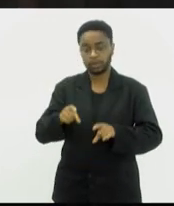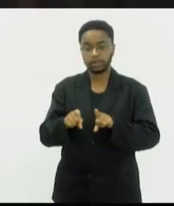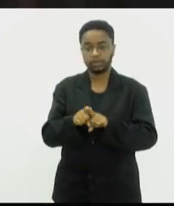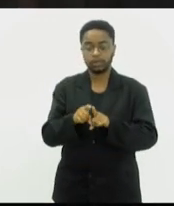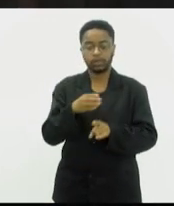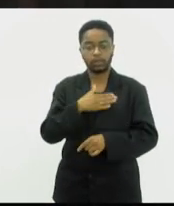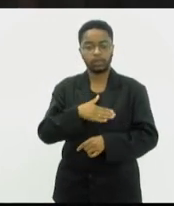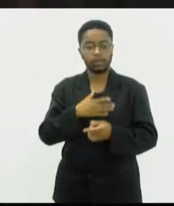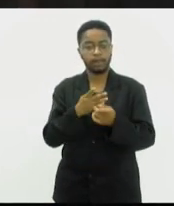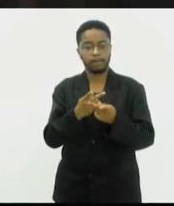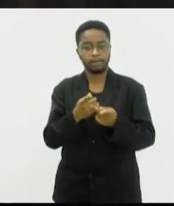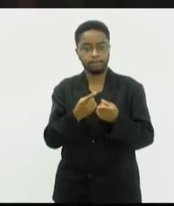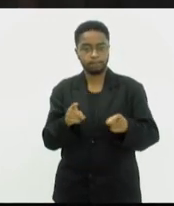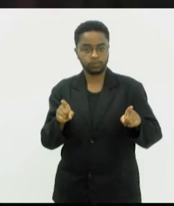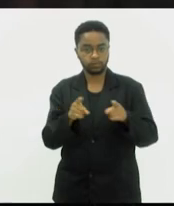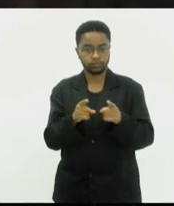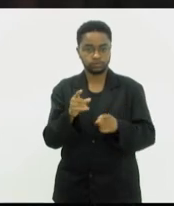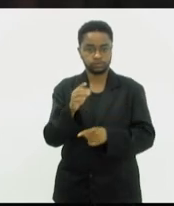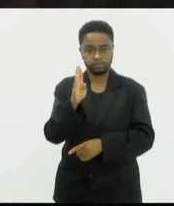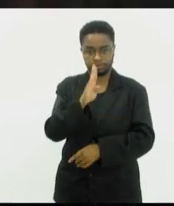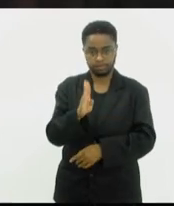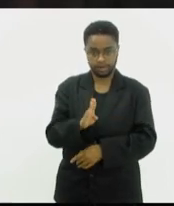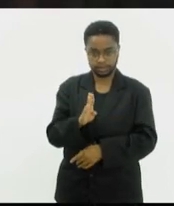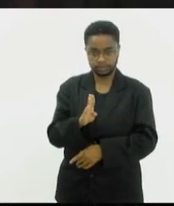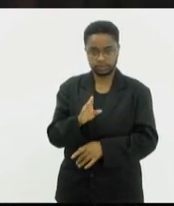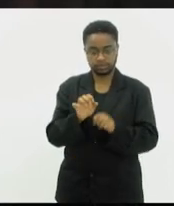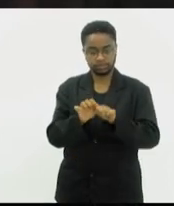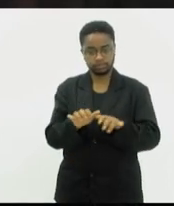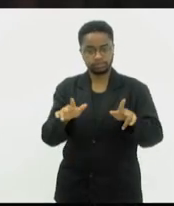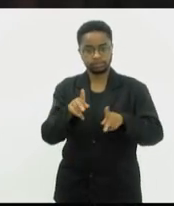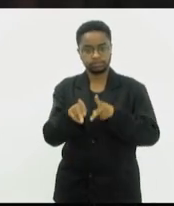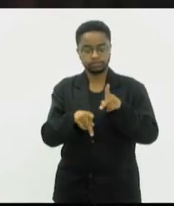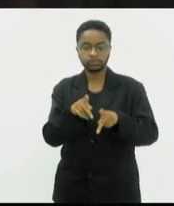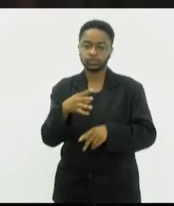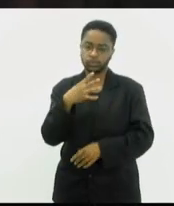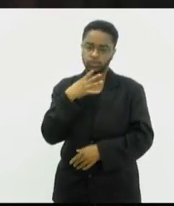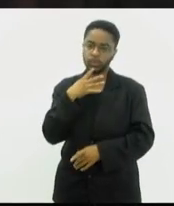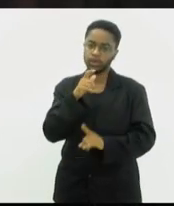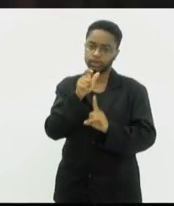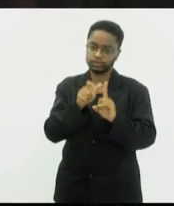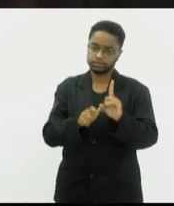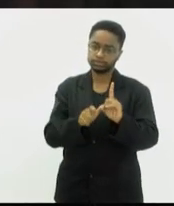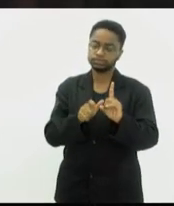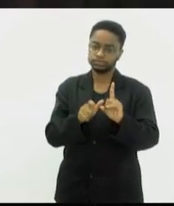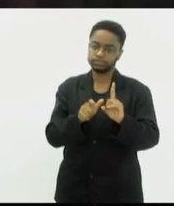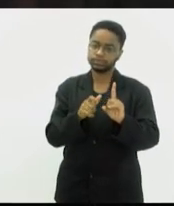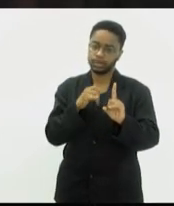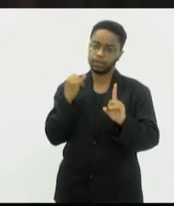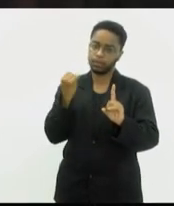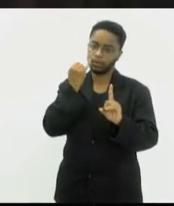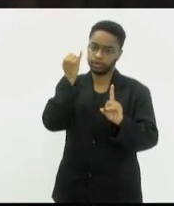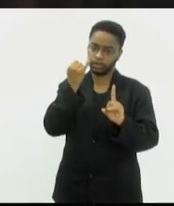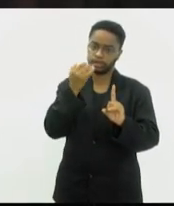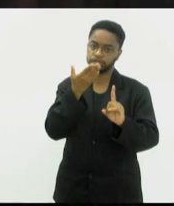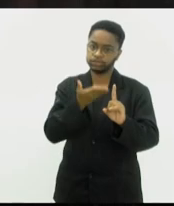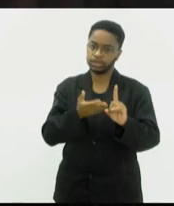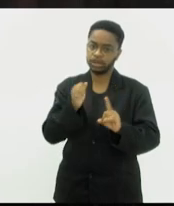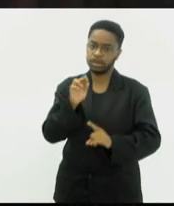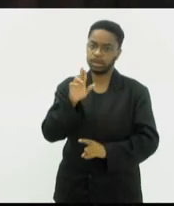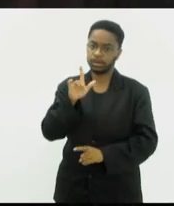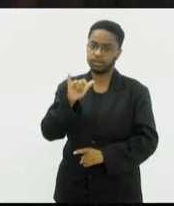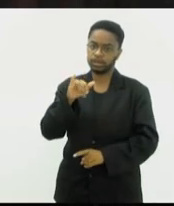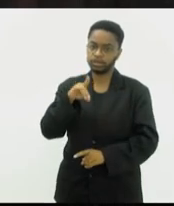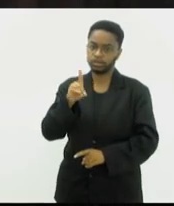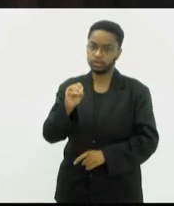música popular brasileira, seguramente conhece essa figura histórica, que é o nosso Arlindo Cruz.